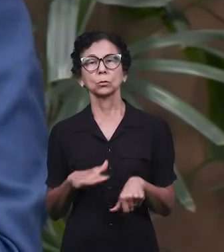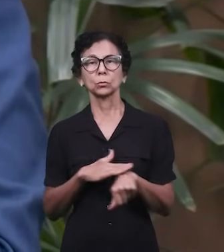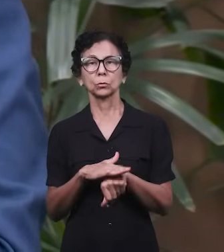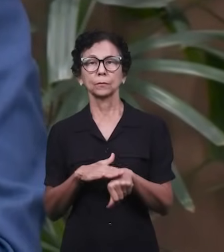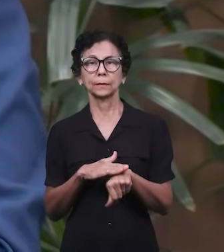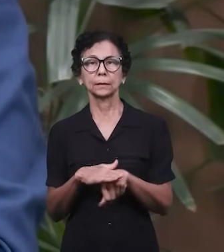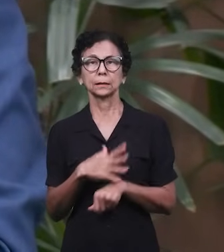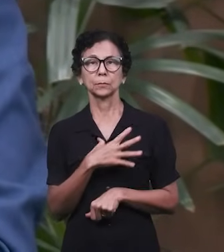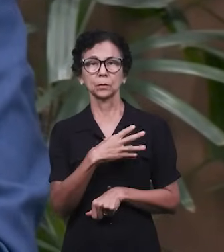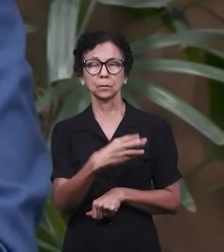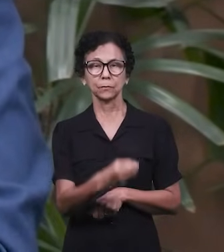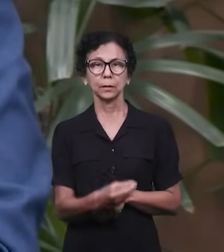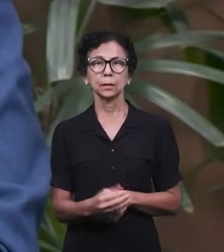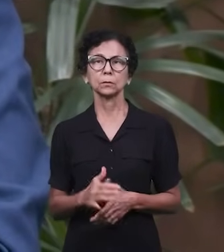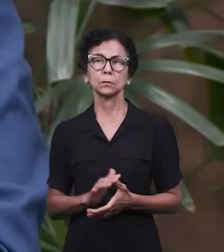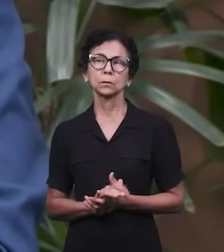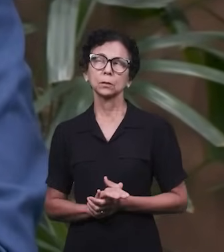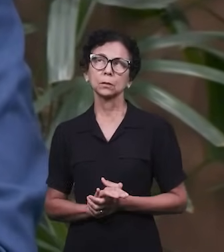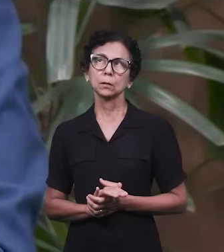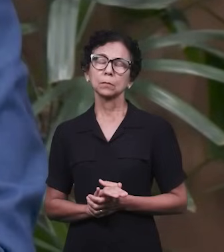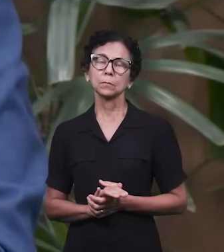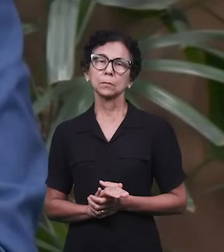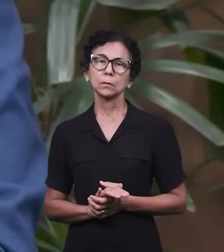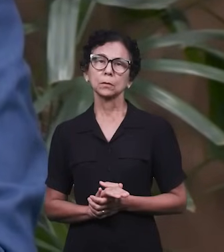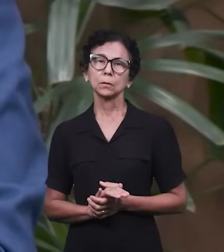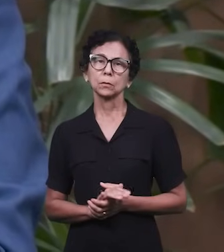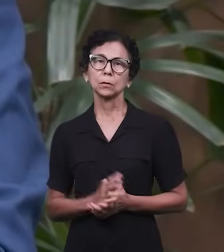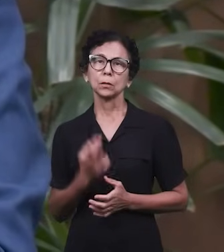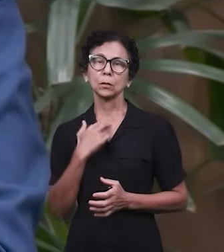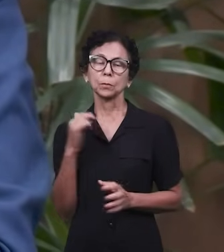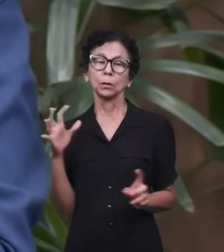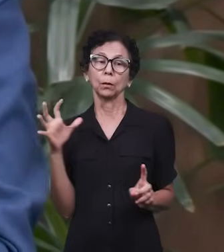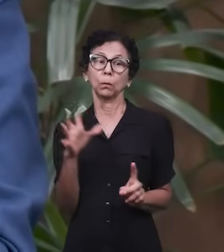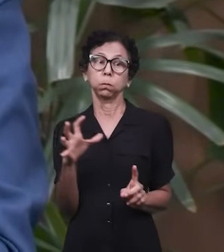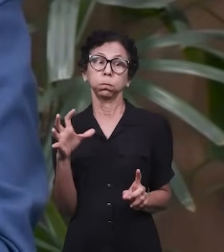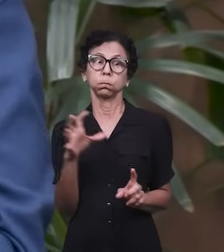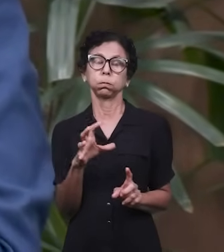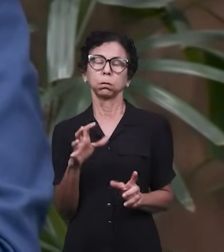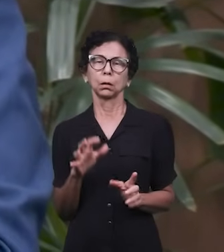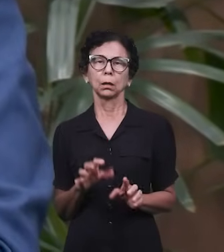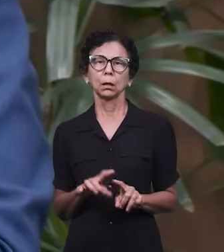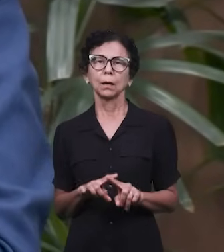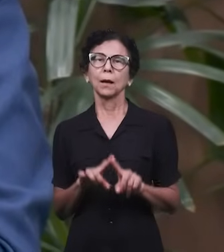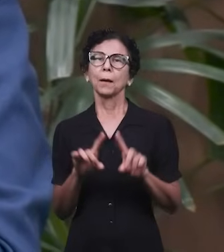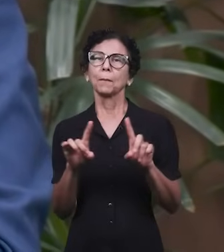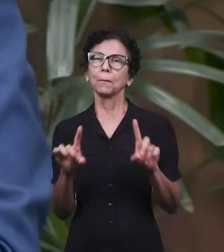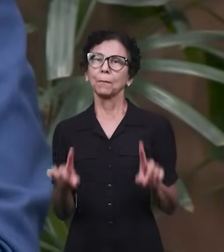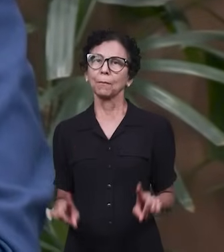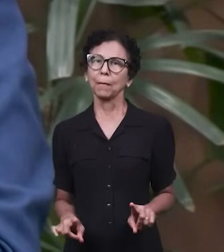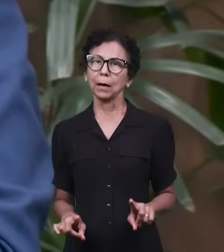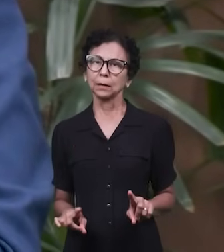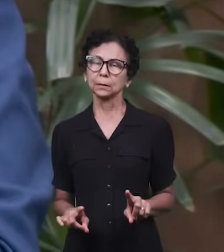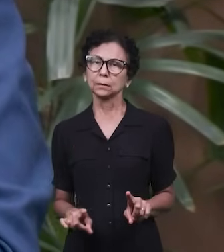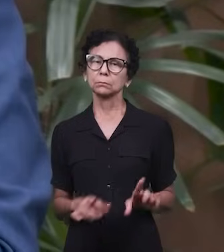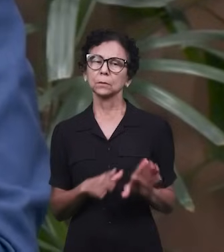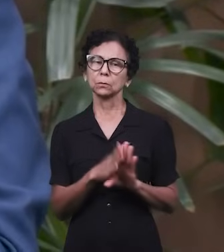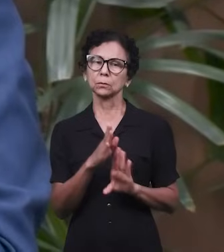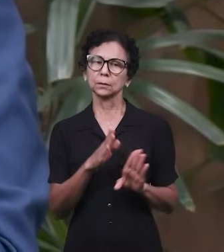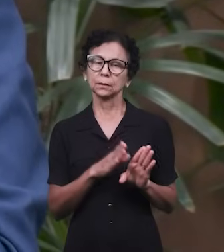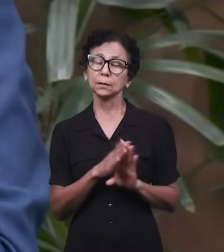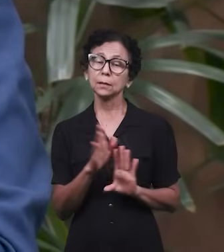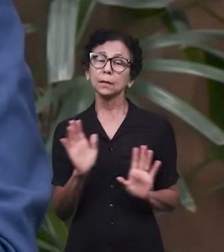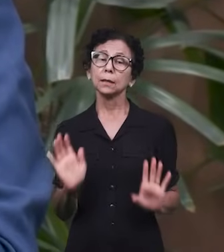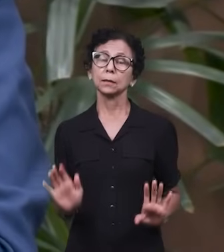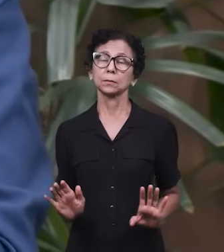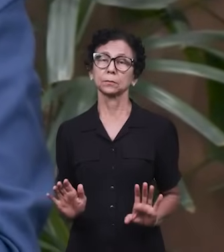orientá-los. Há profissões que elas não convergem com aquilo que nós somos. E o mundo,